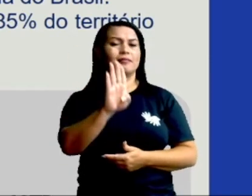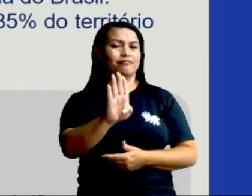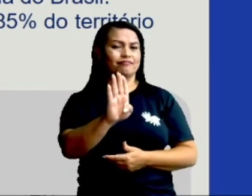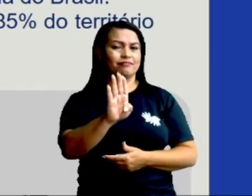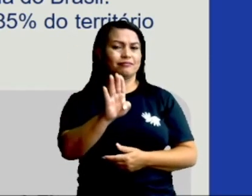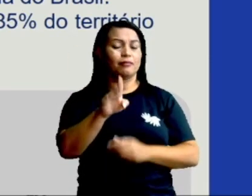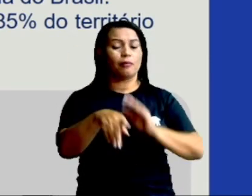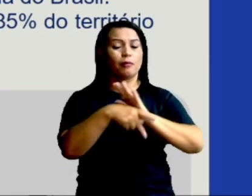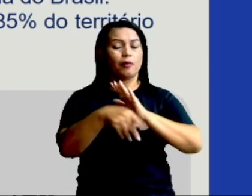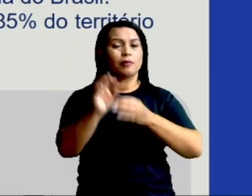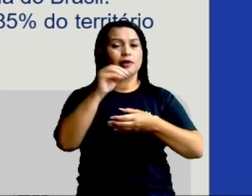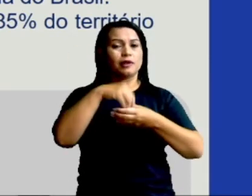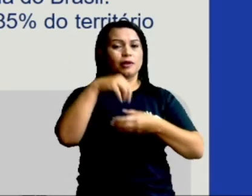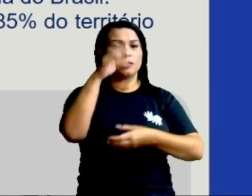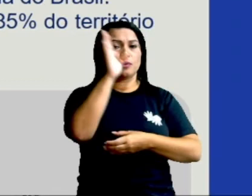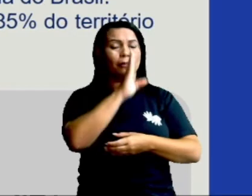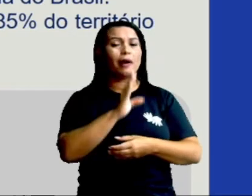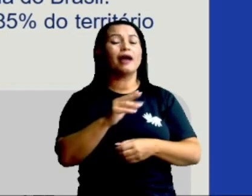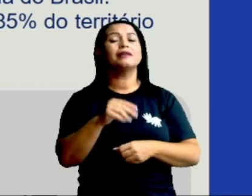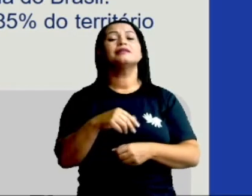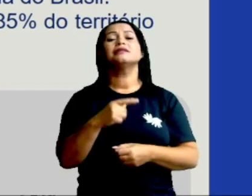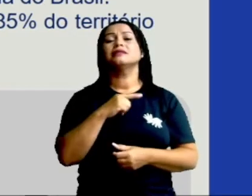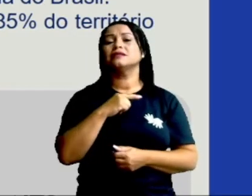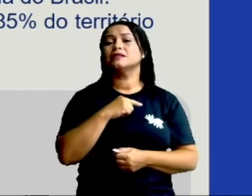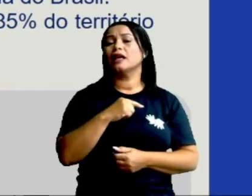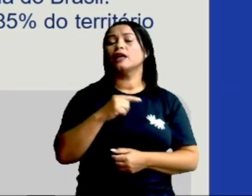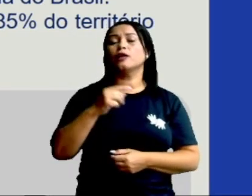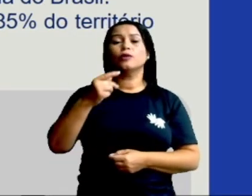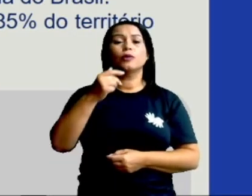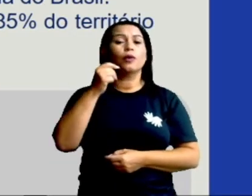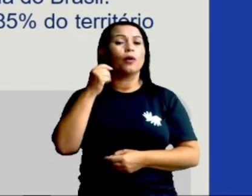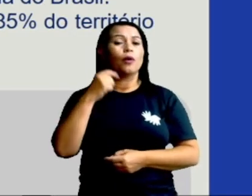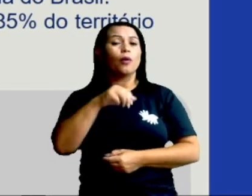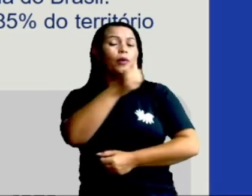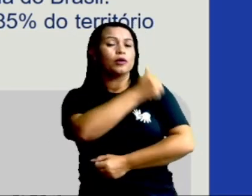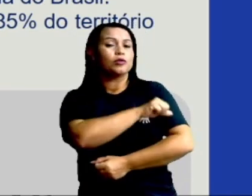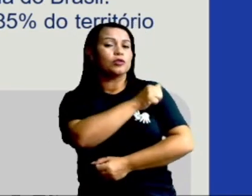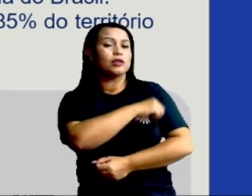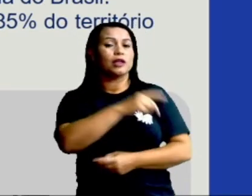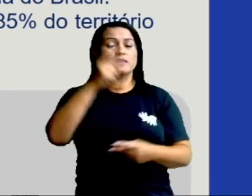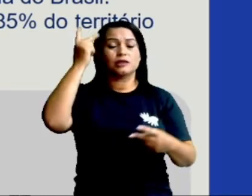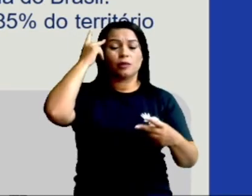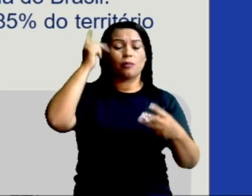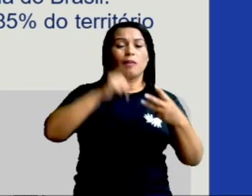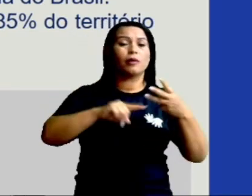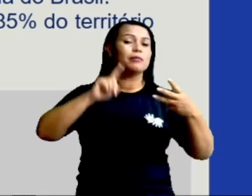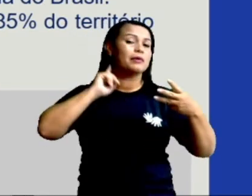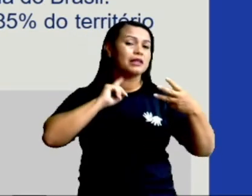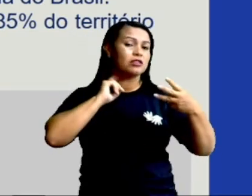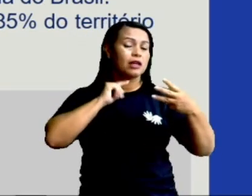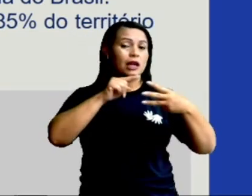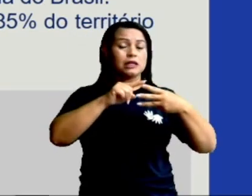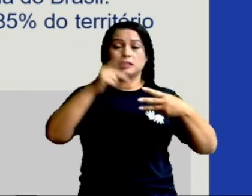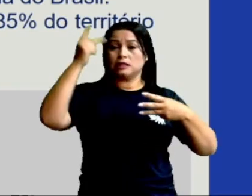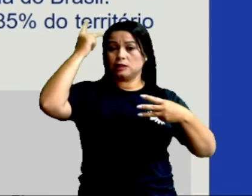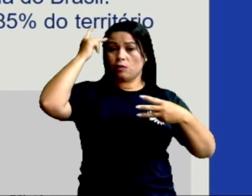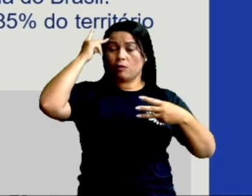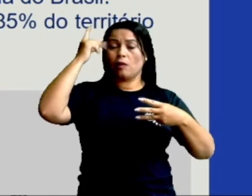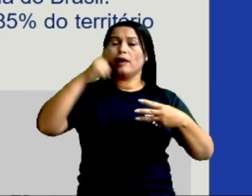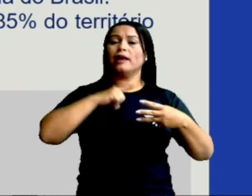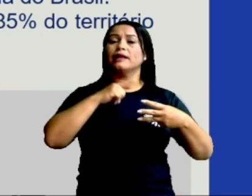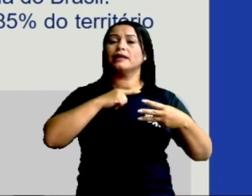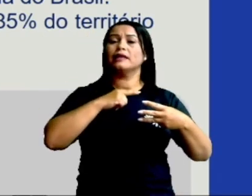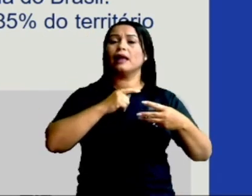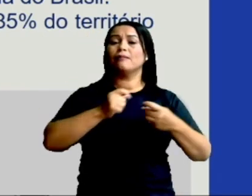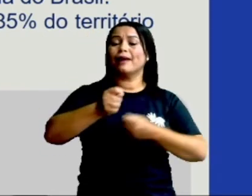seja o PIB do país destacando os estados do Rio de Janeiro São Paulo e Minas Gerais São Paulo é o estado com maior